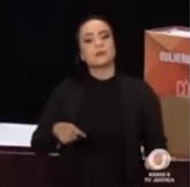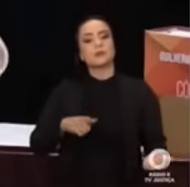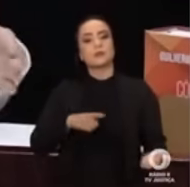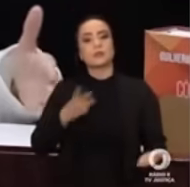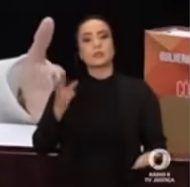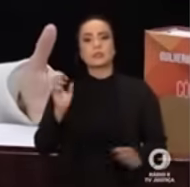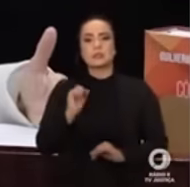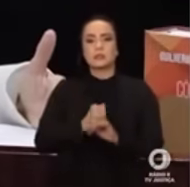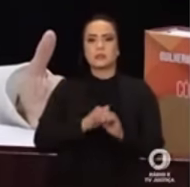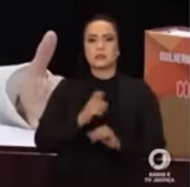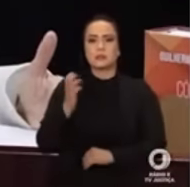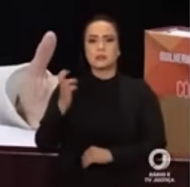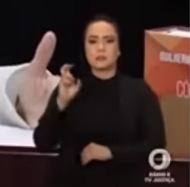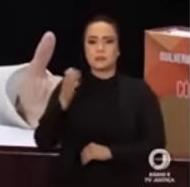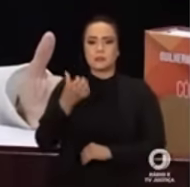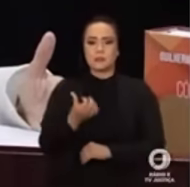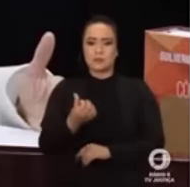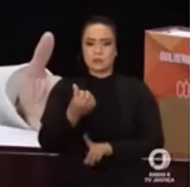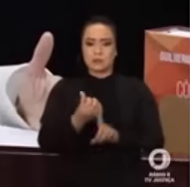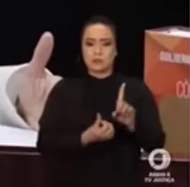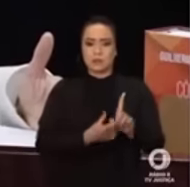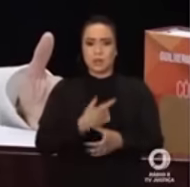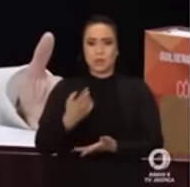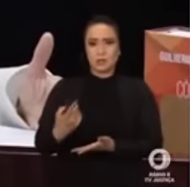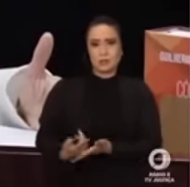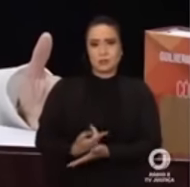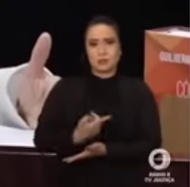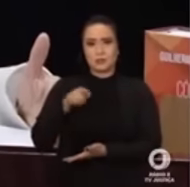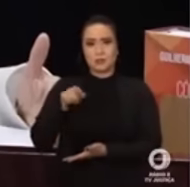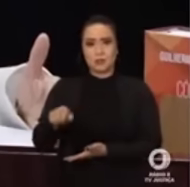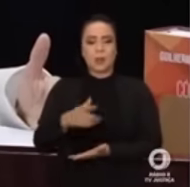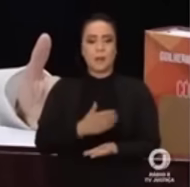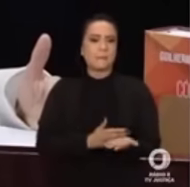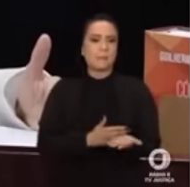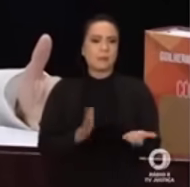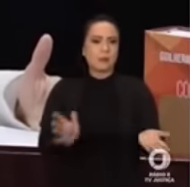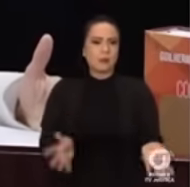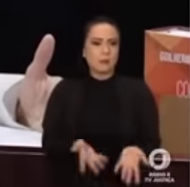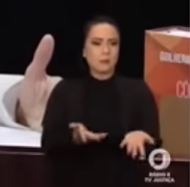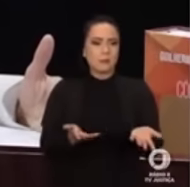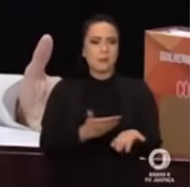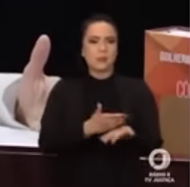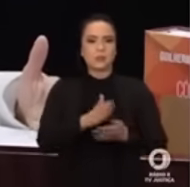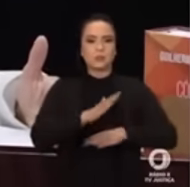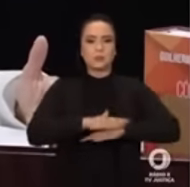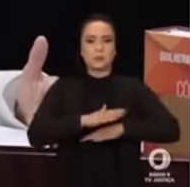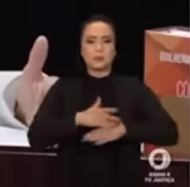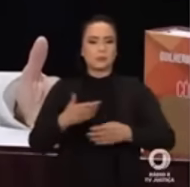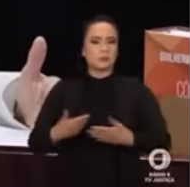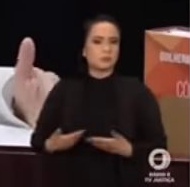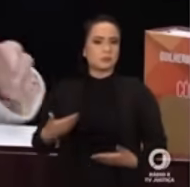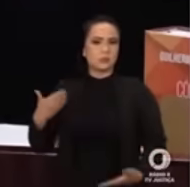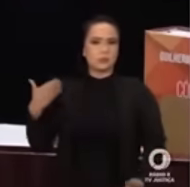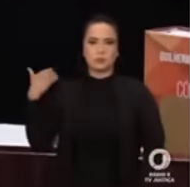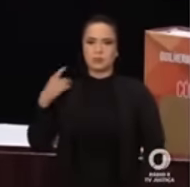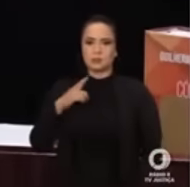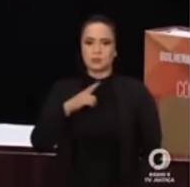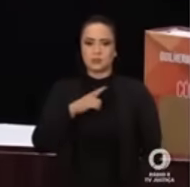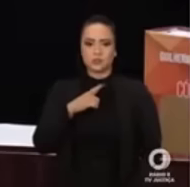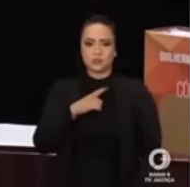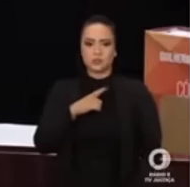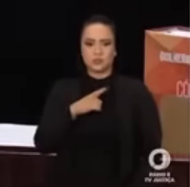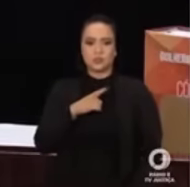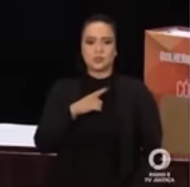meio entre a ocorrência dos fatos que culminaram a partir de um movimento que vinha desde antes e que tinha,